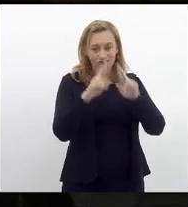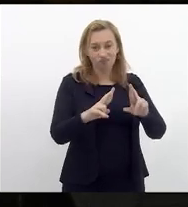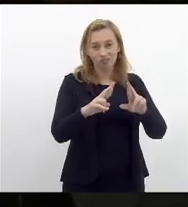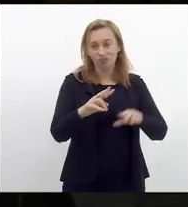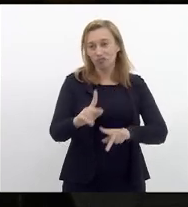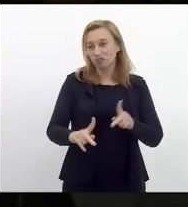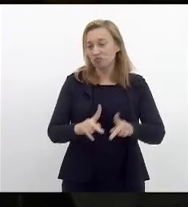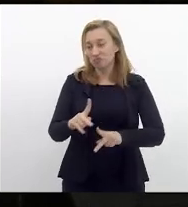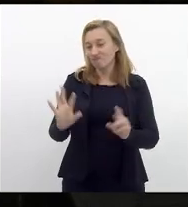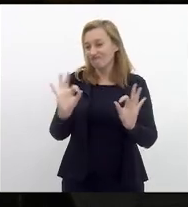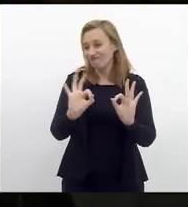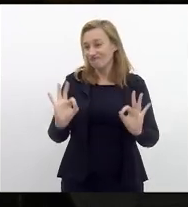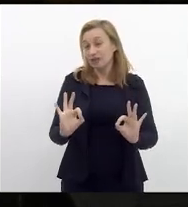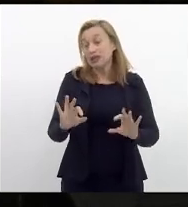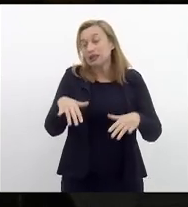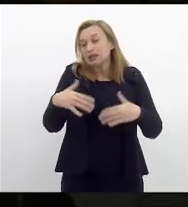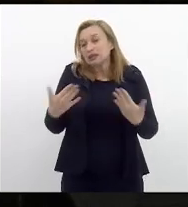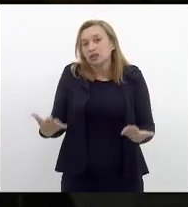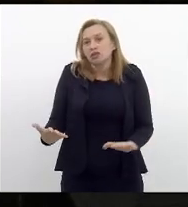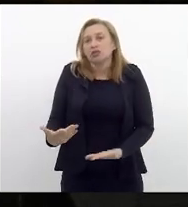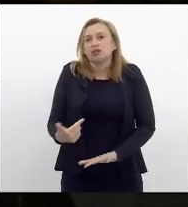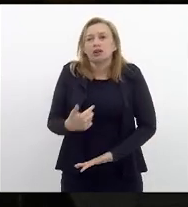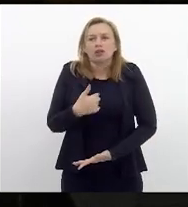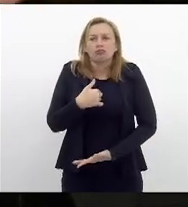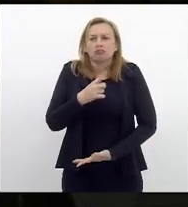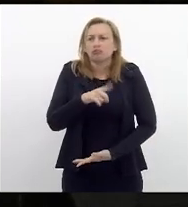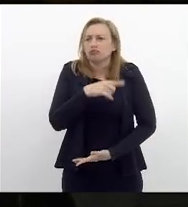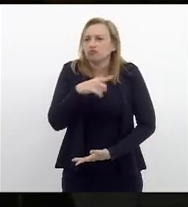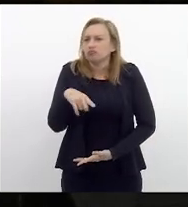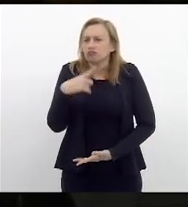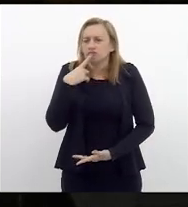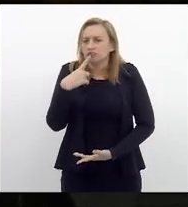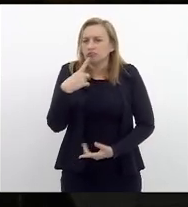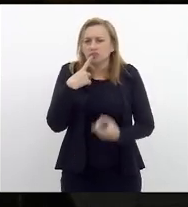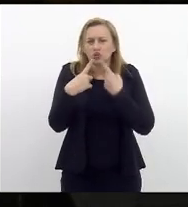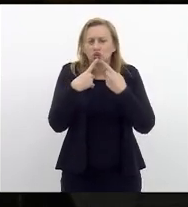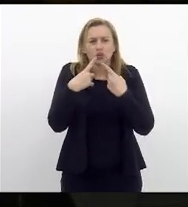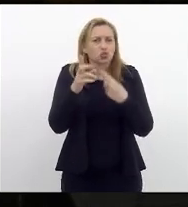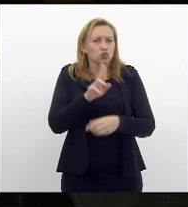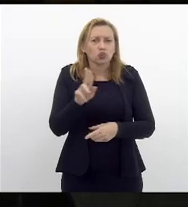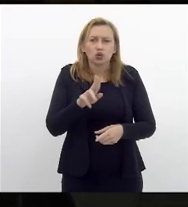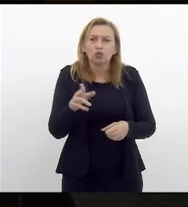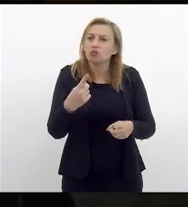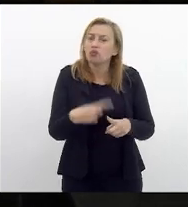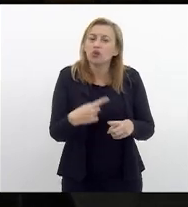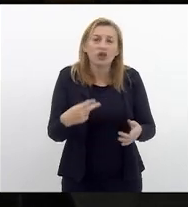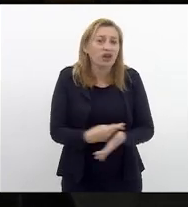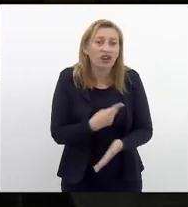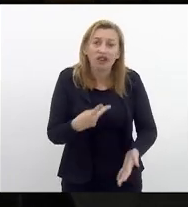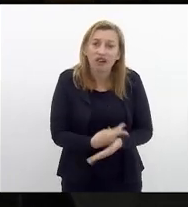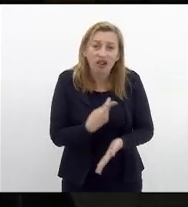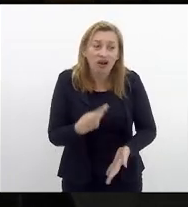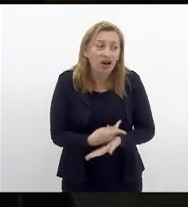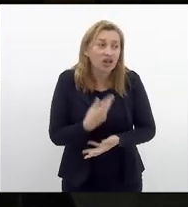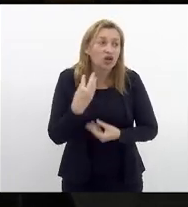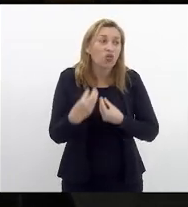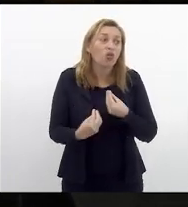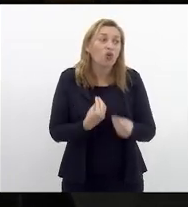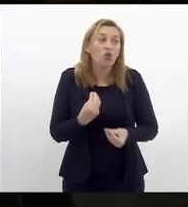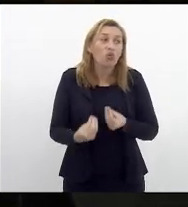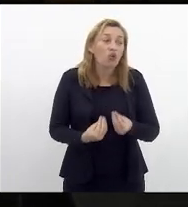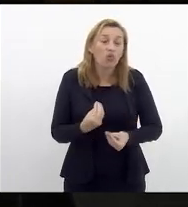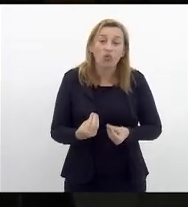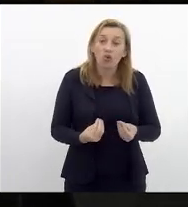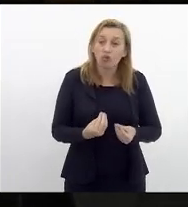público. Então eu me nego a discutir nomes, porque está errada a forma.